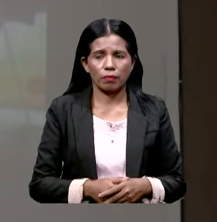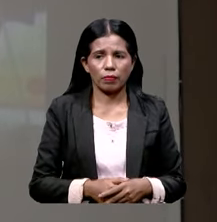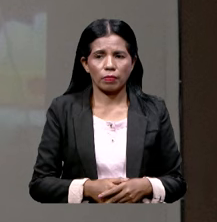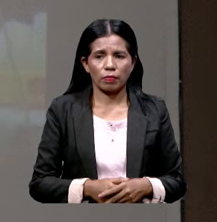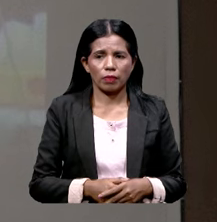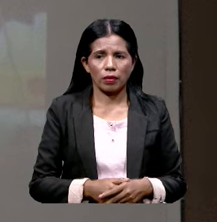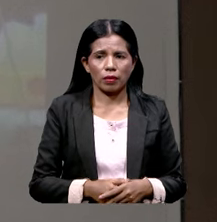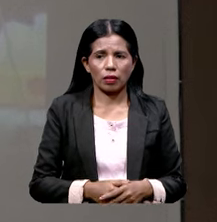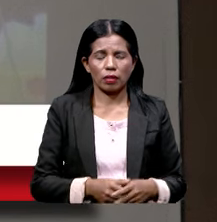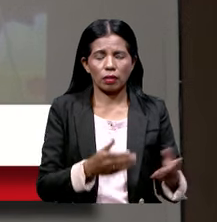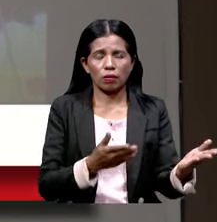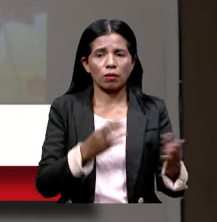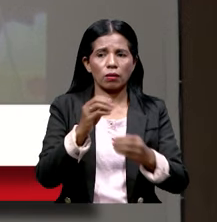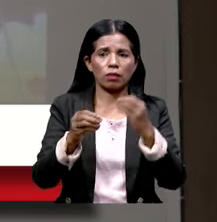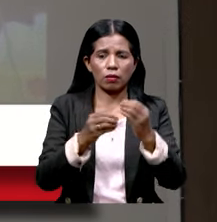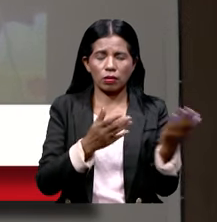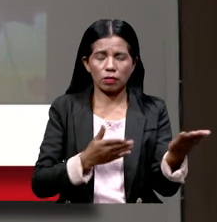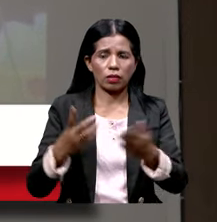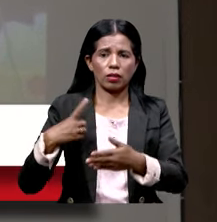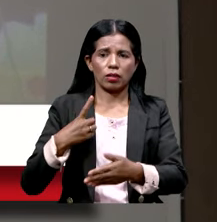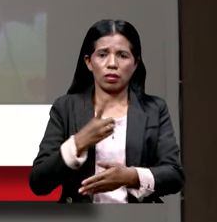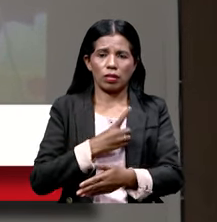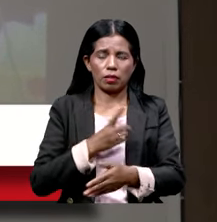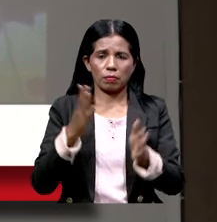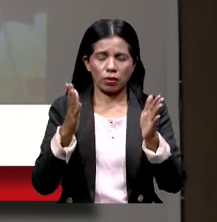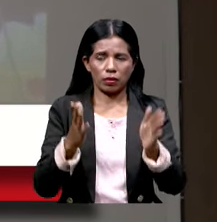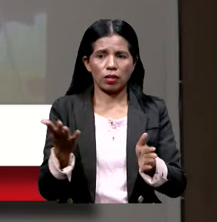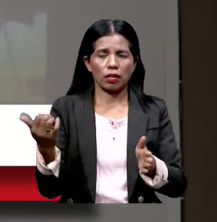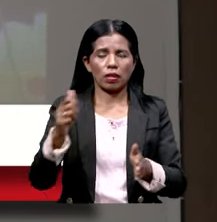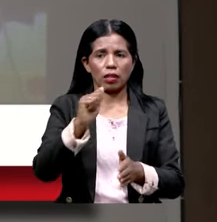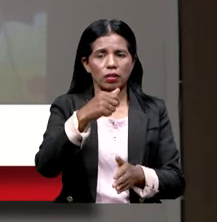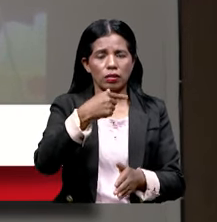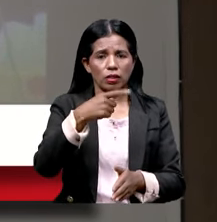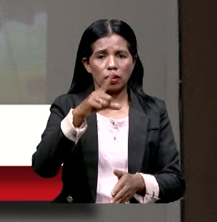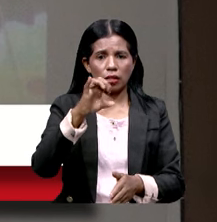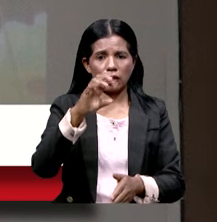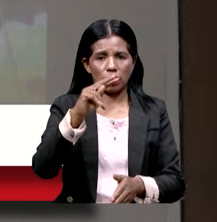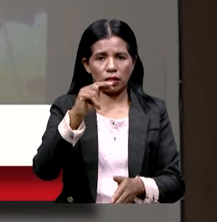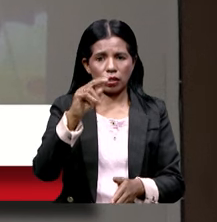questões levantadas pela deputada Angelina.